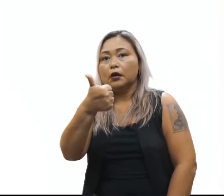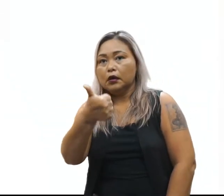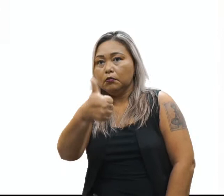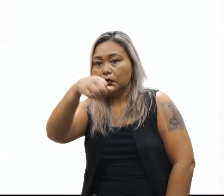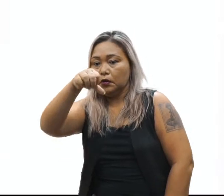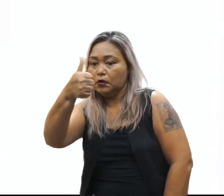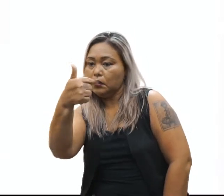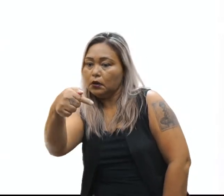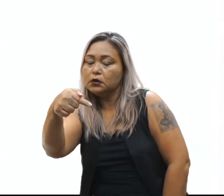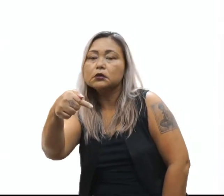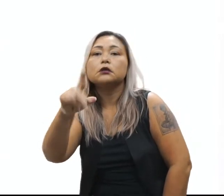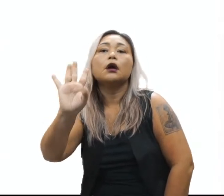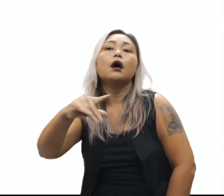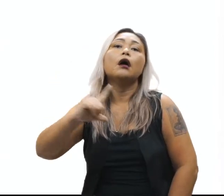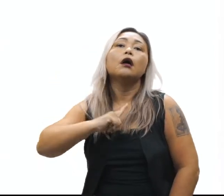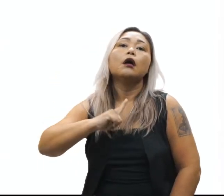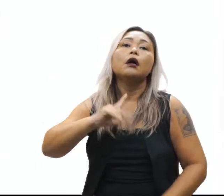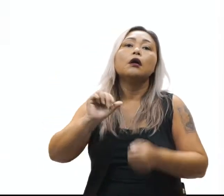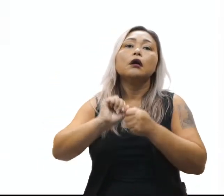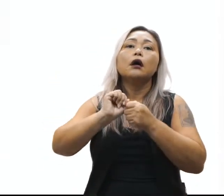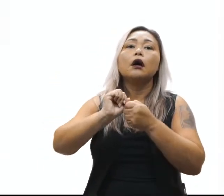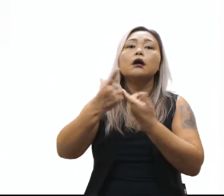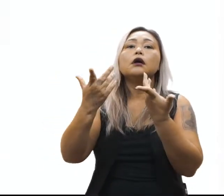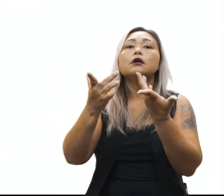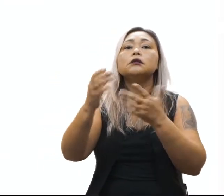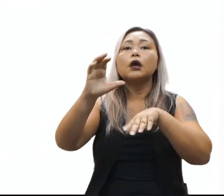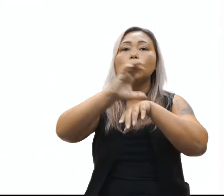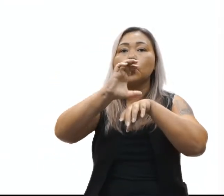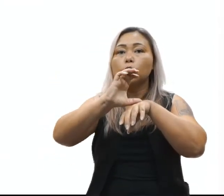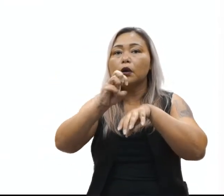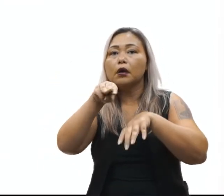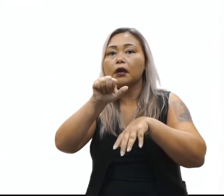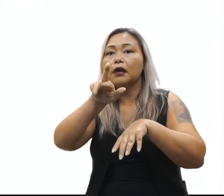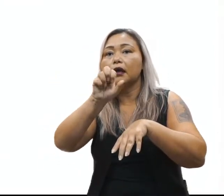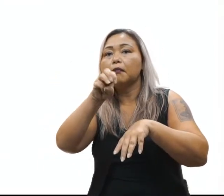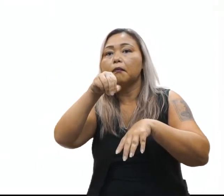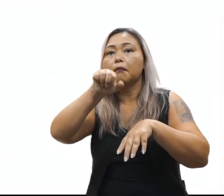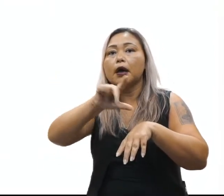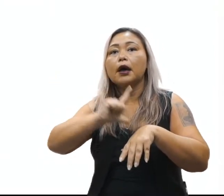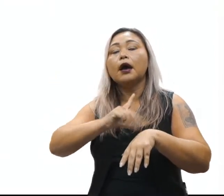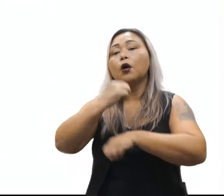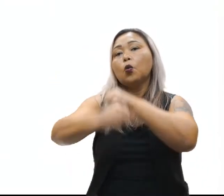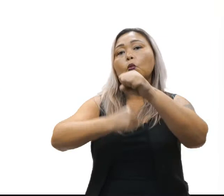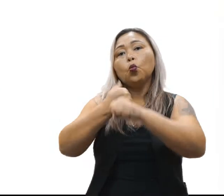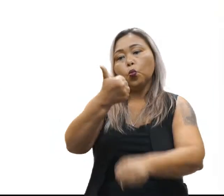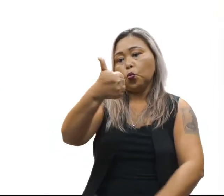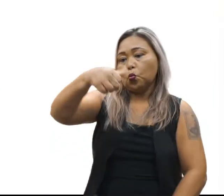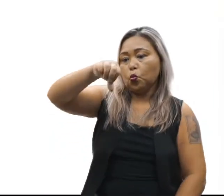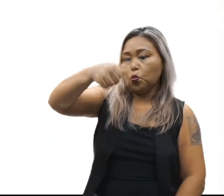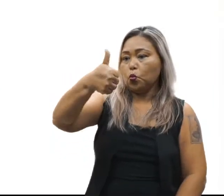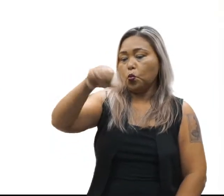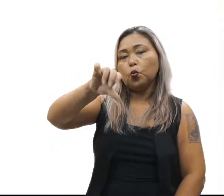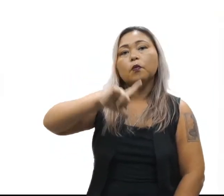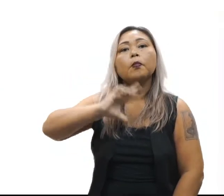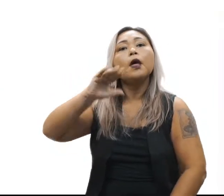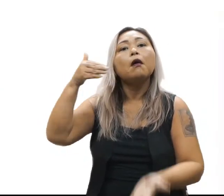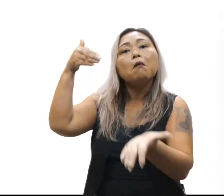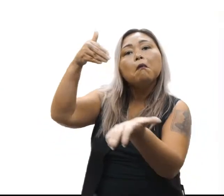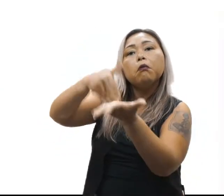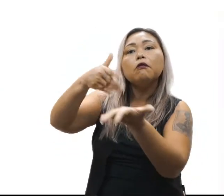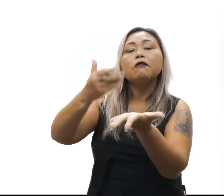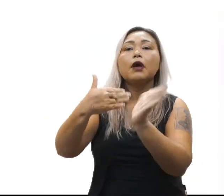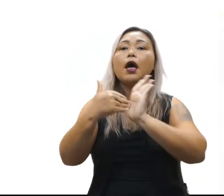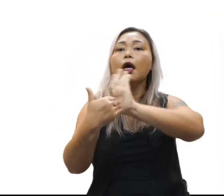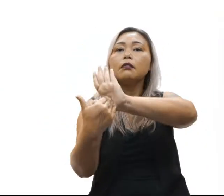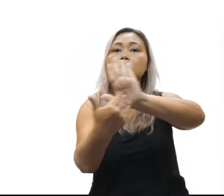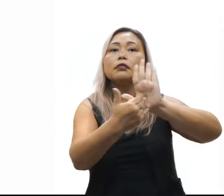1917. A Constituição de Weimar, em 1919. E, por fim, a Declaração Universal dos Direitos